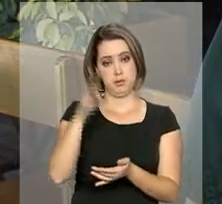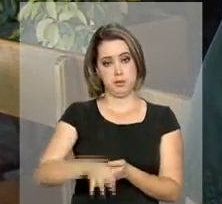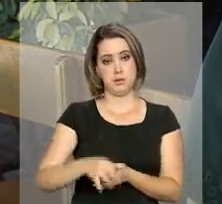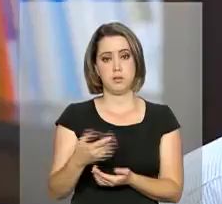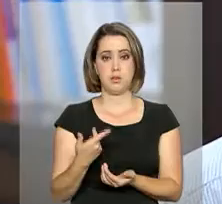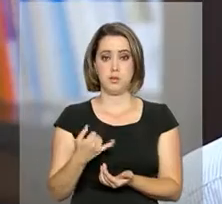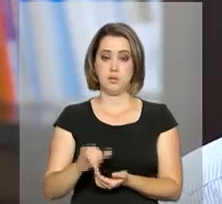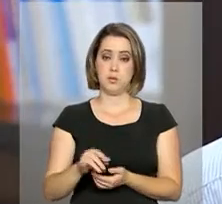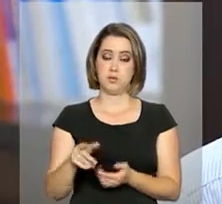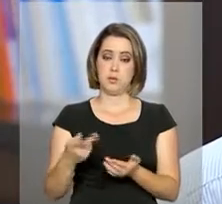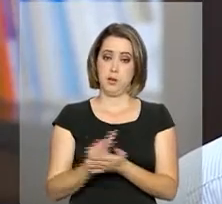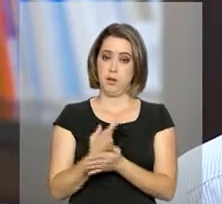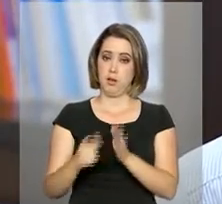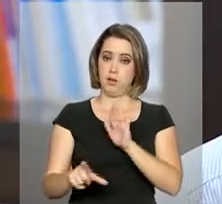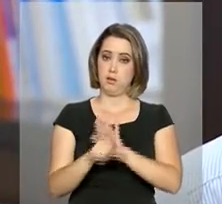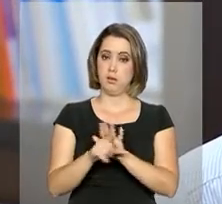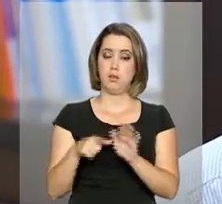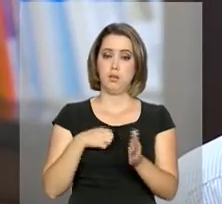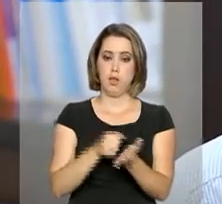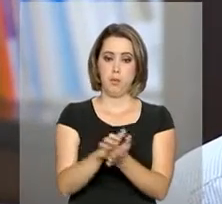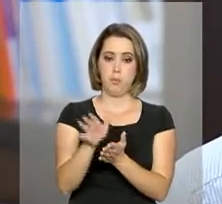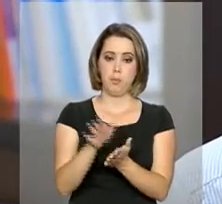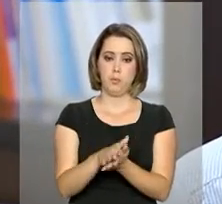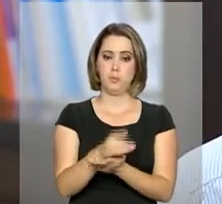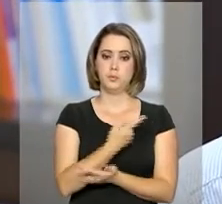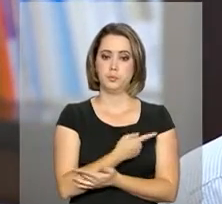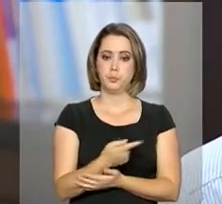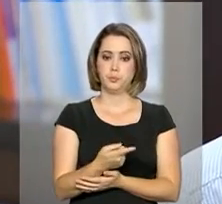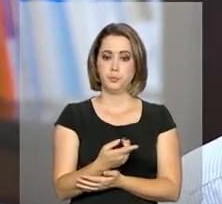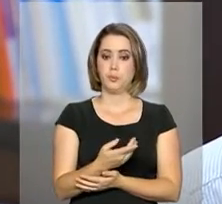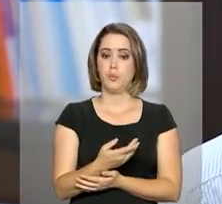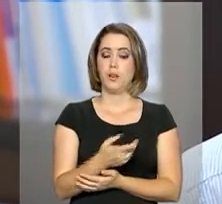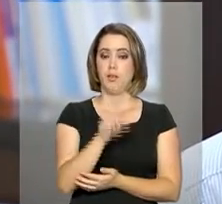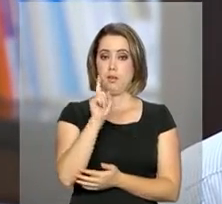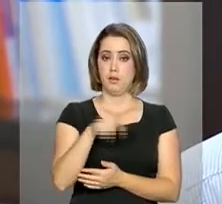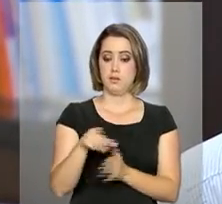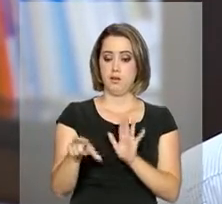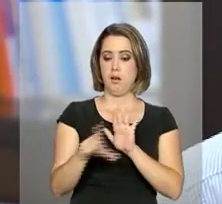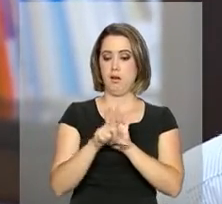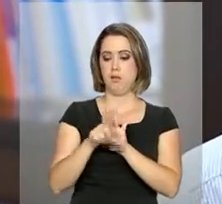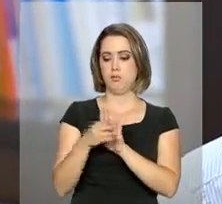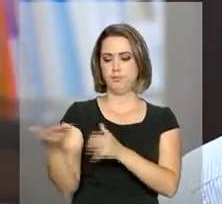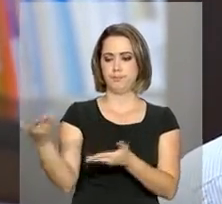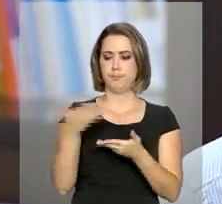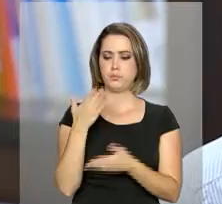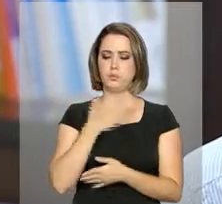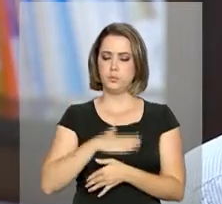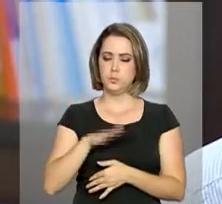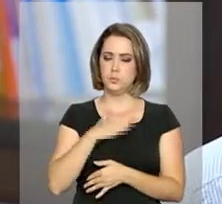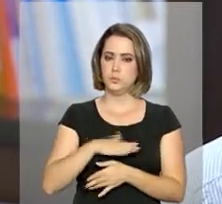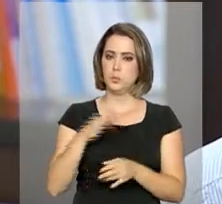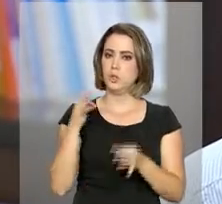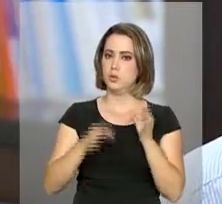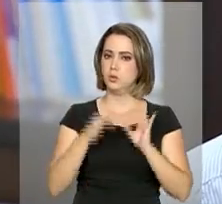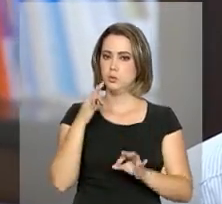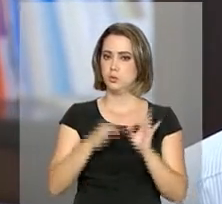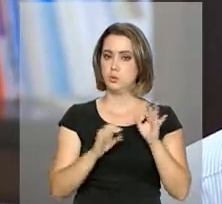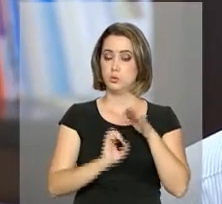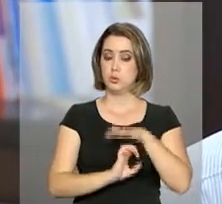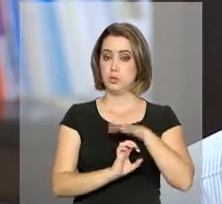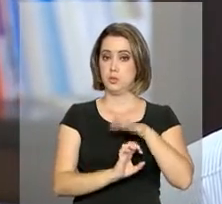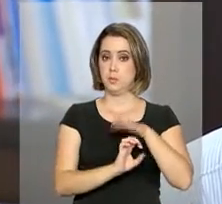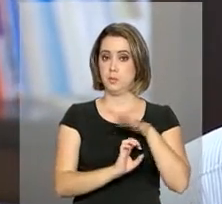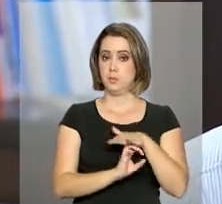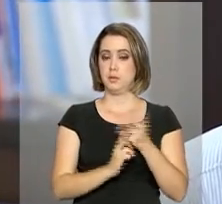pagar multa. Essa lei, ela vem pacificar uma situação de tranquilidade e segurança jurídica para os